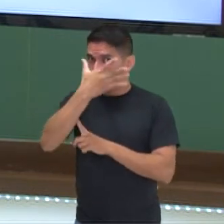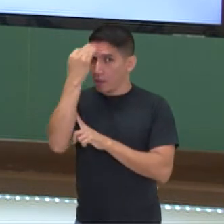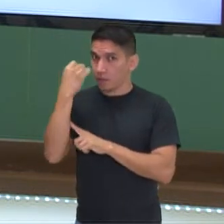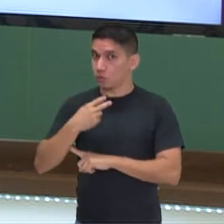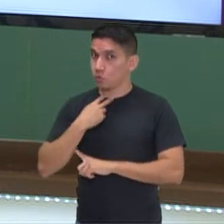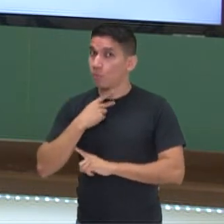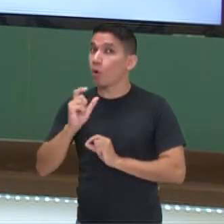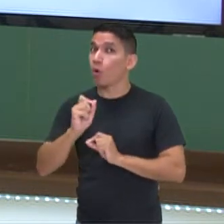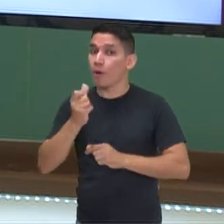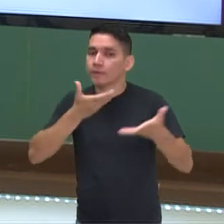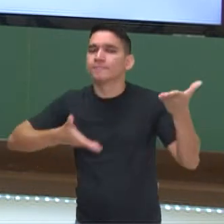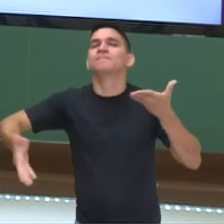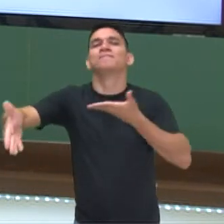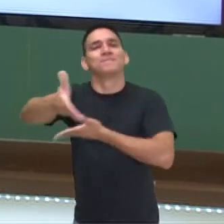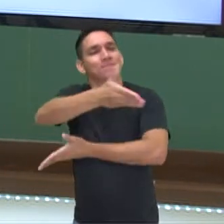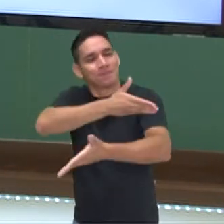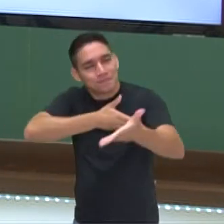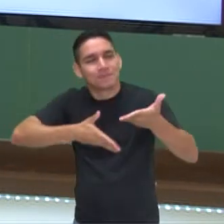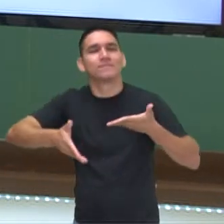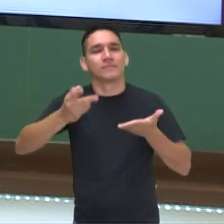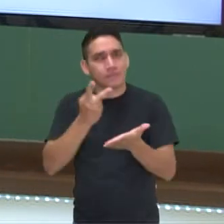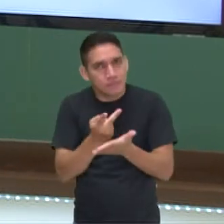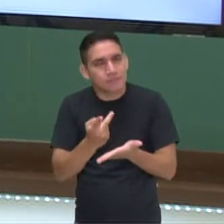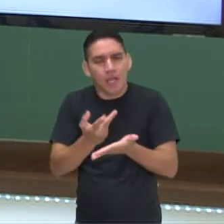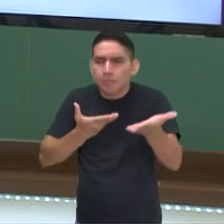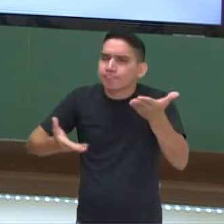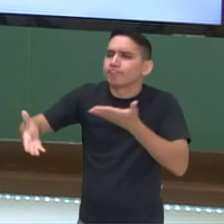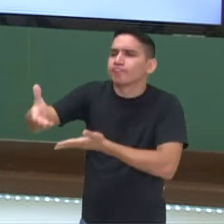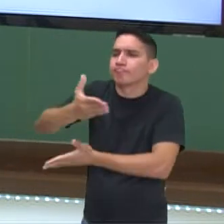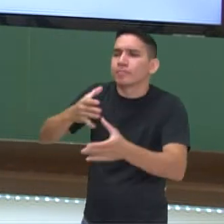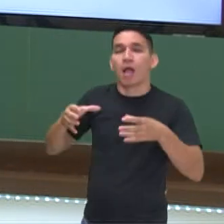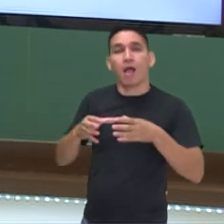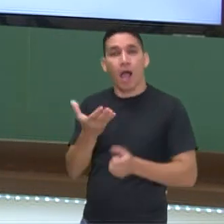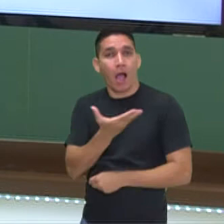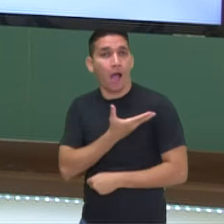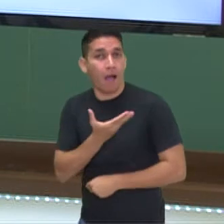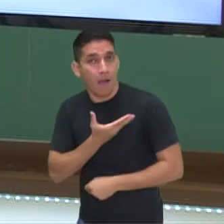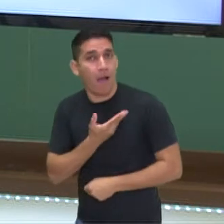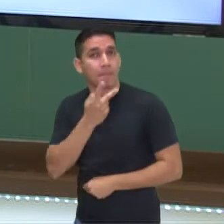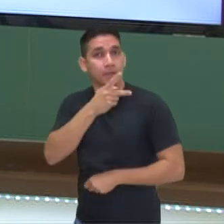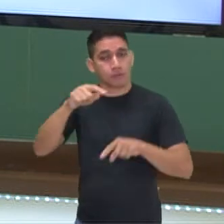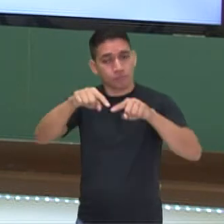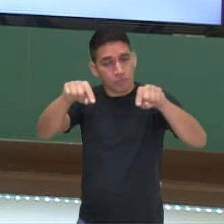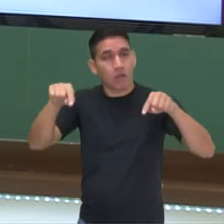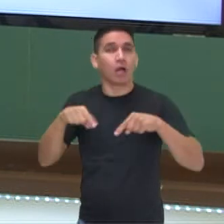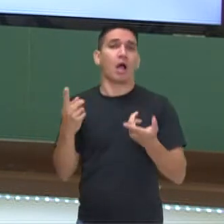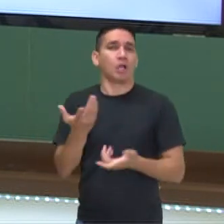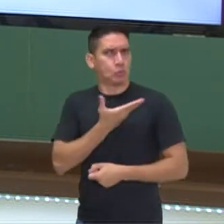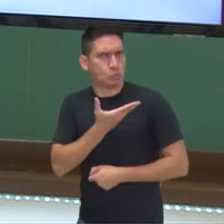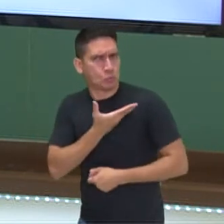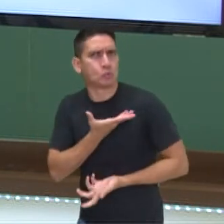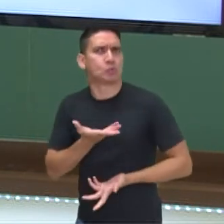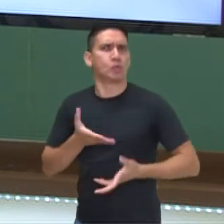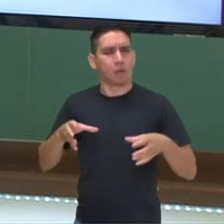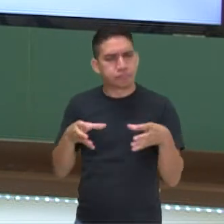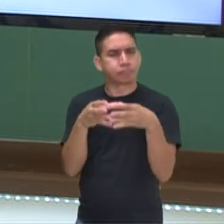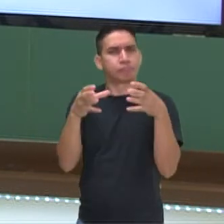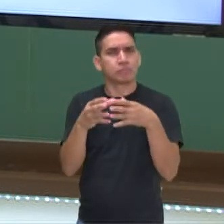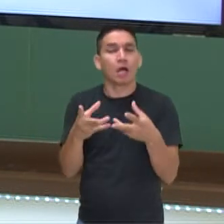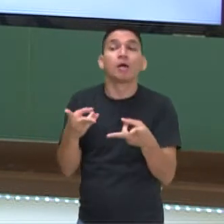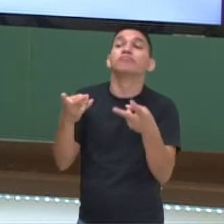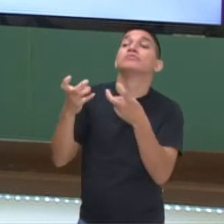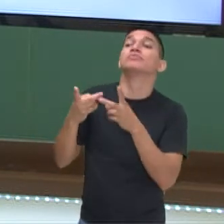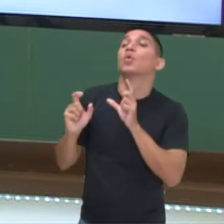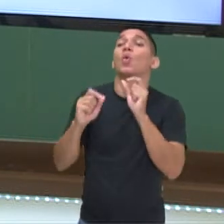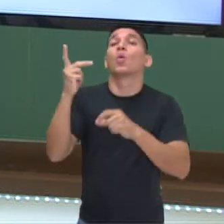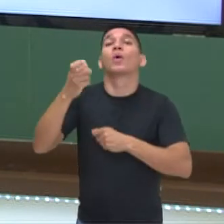de socializar, de compartilhar a sua resposta com os teus colegas, né? Coloque a sua resposta, escute as respostas